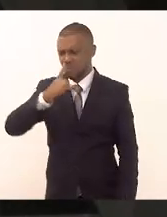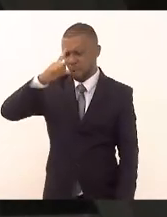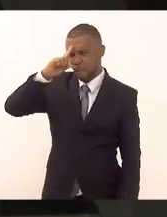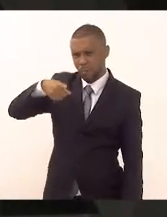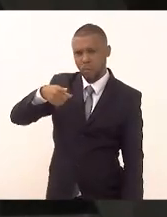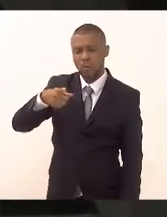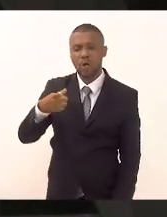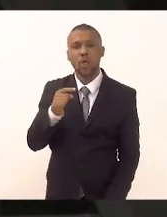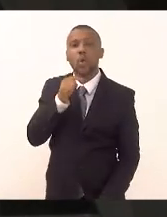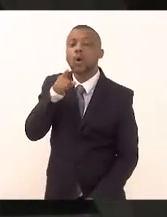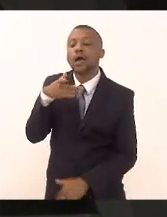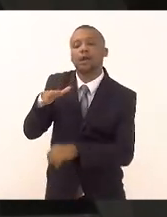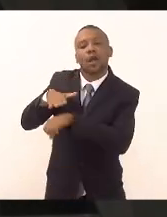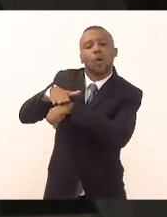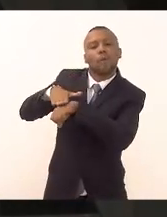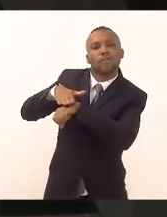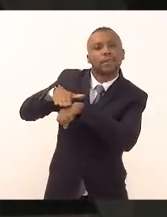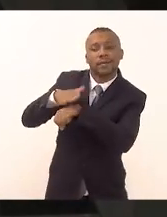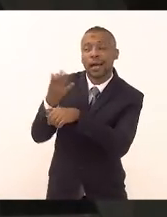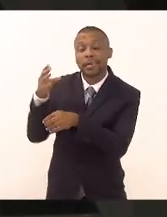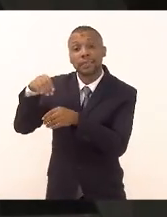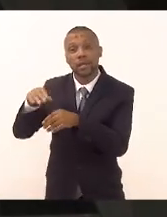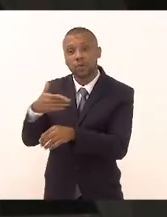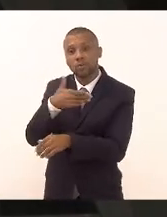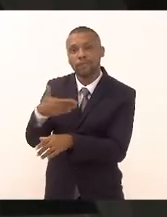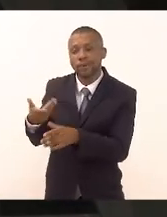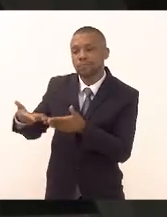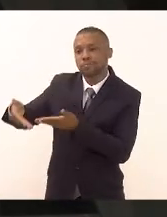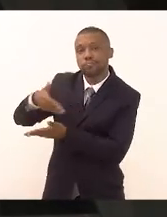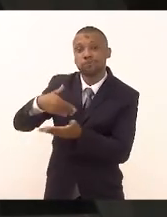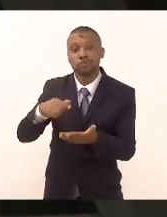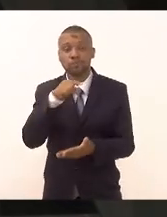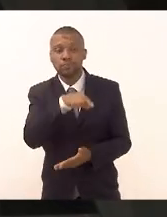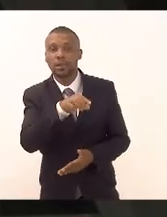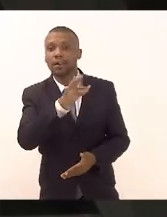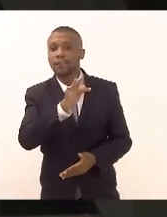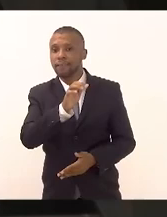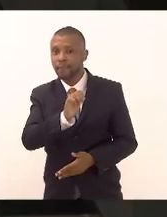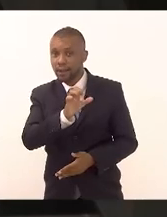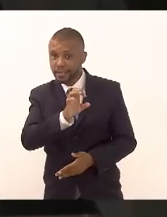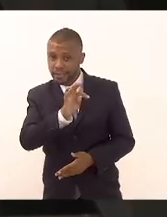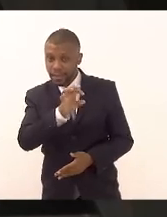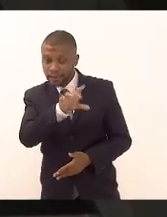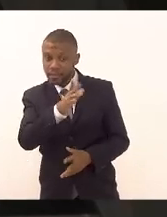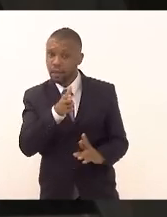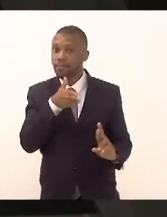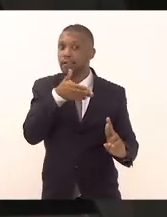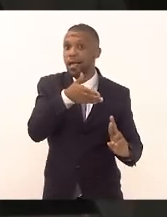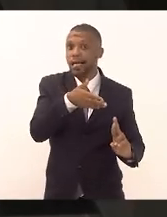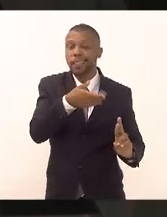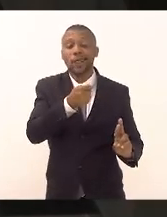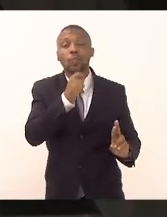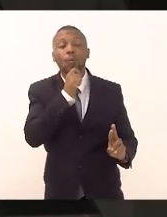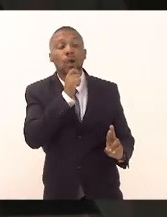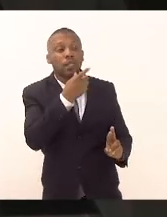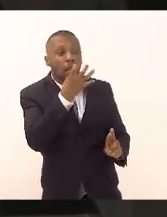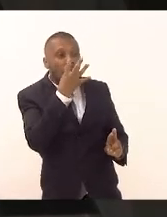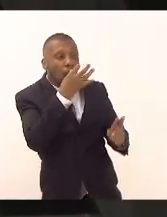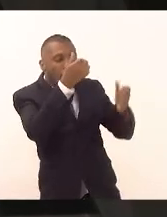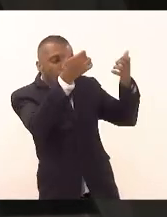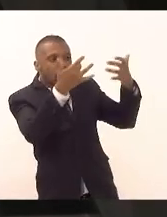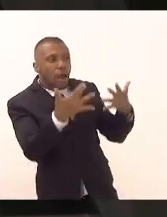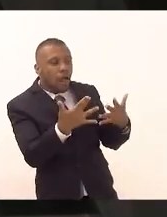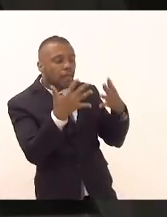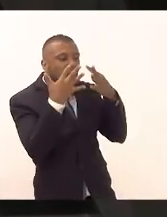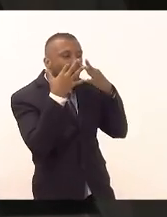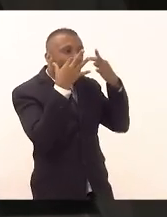por dentro do seu governo, nem com a própria FAETEC, que é objeto de um decreto sem ter sido ouvida nem cheirada, e, além